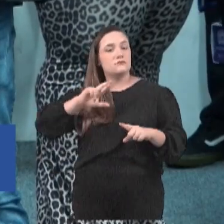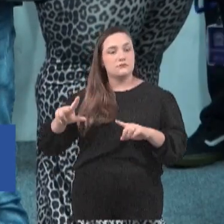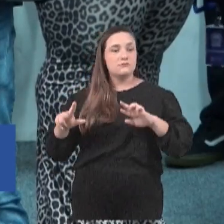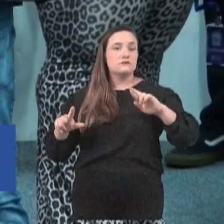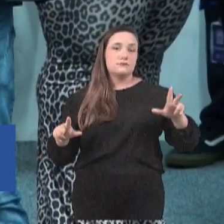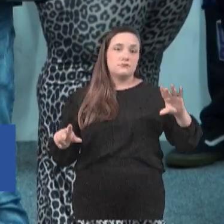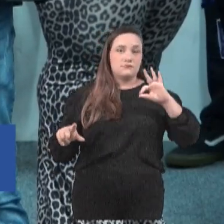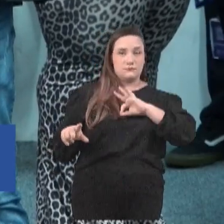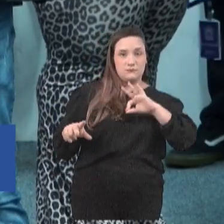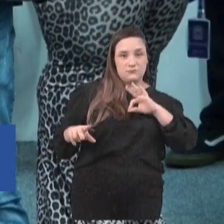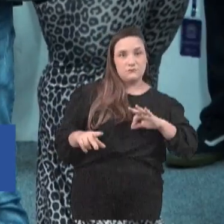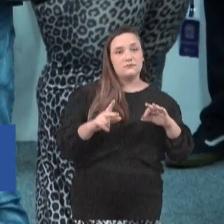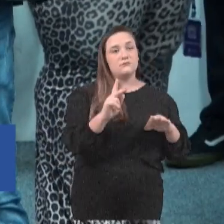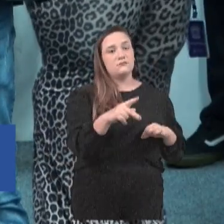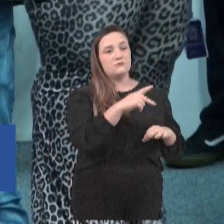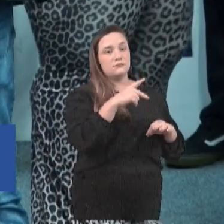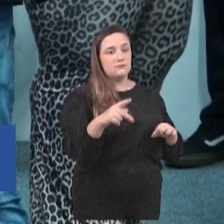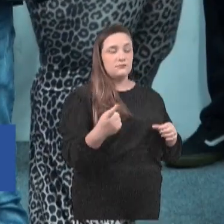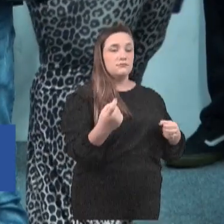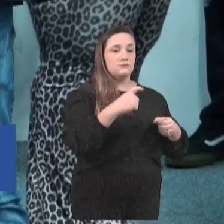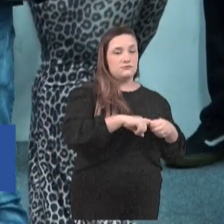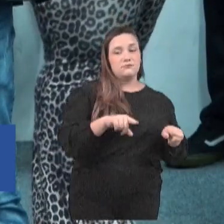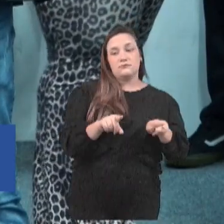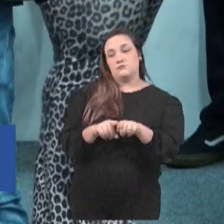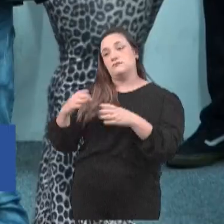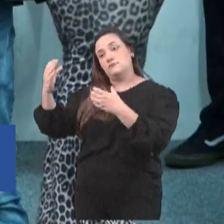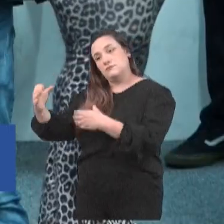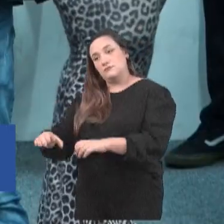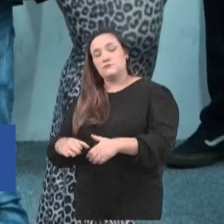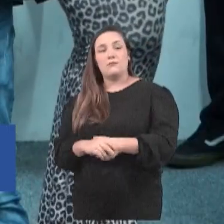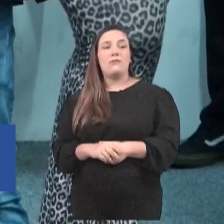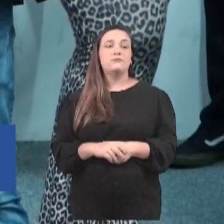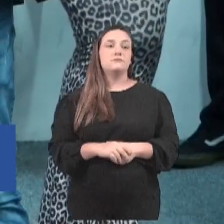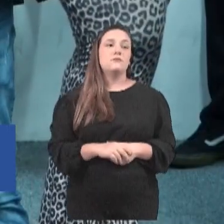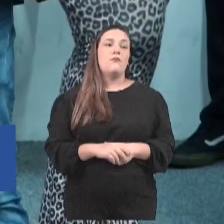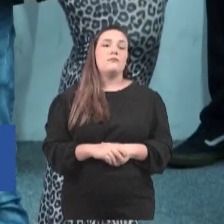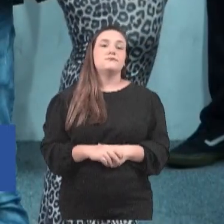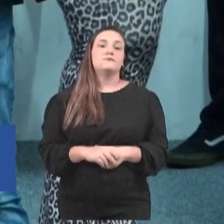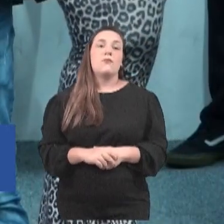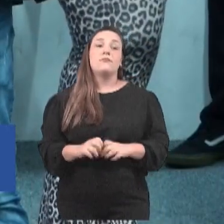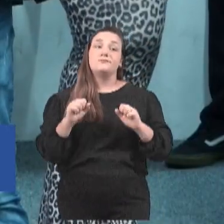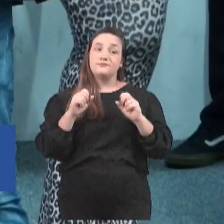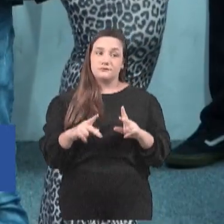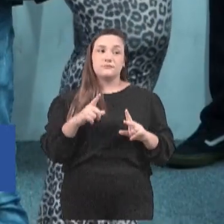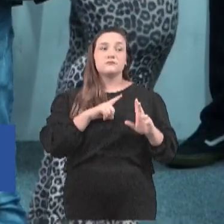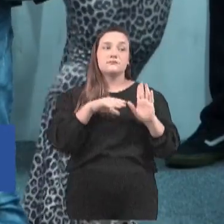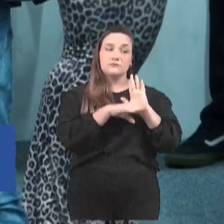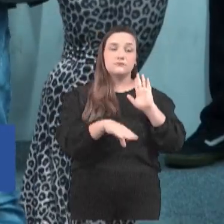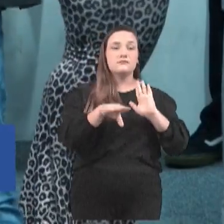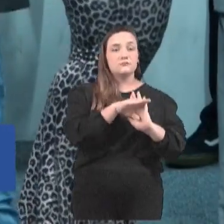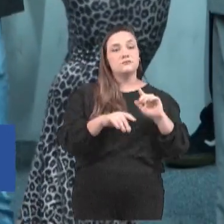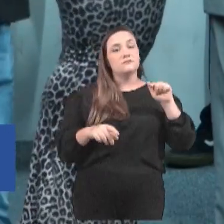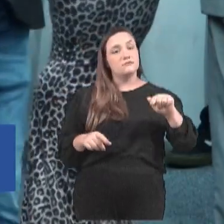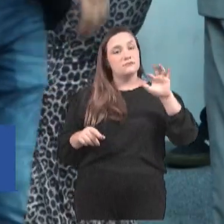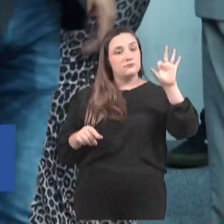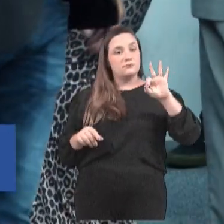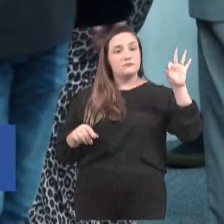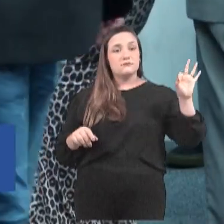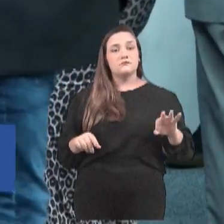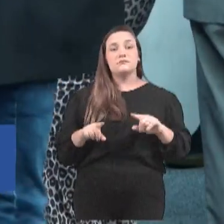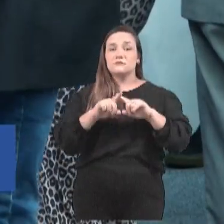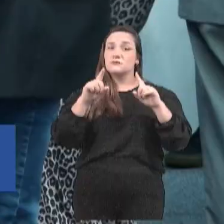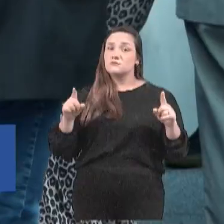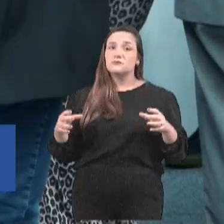salarial entre os convocados e os efetivos. Mas, além desses 7%, a categoria